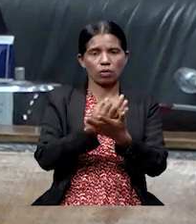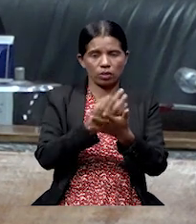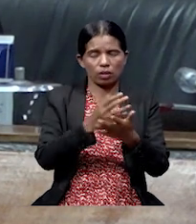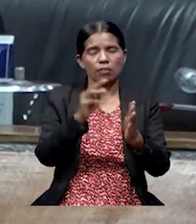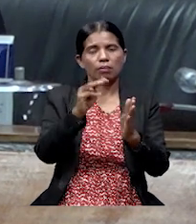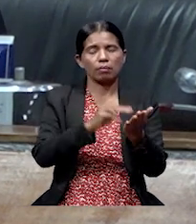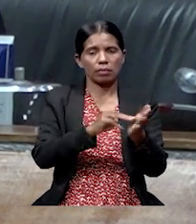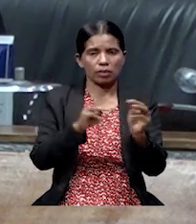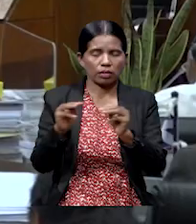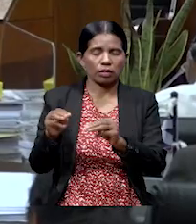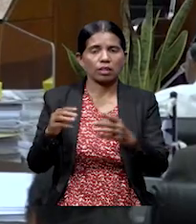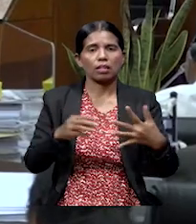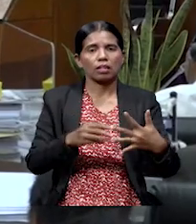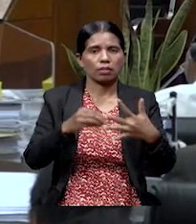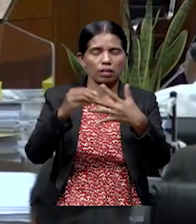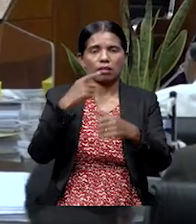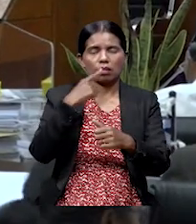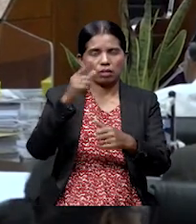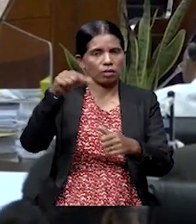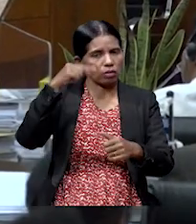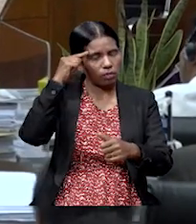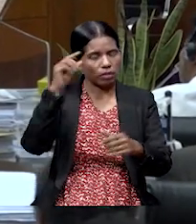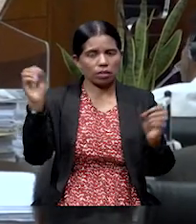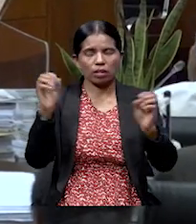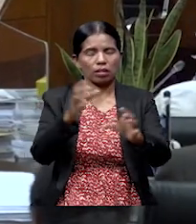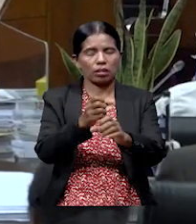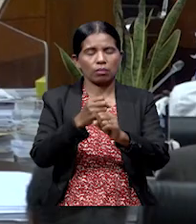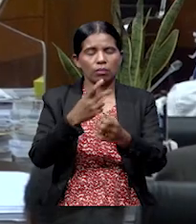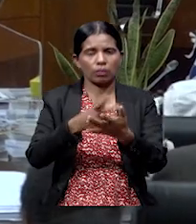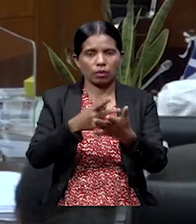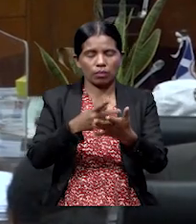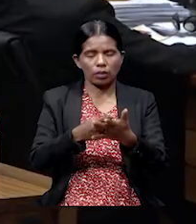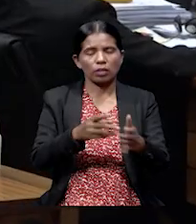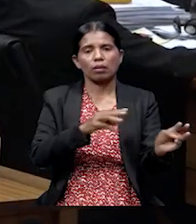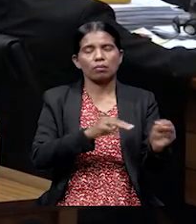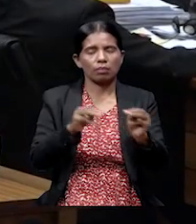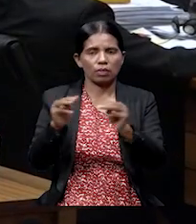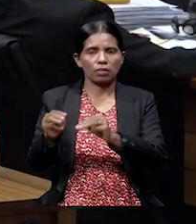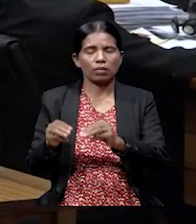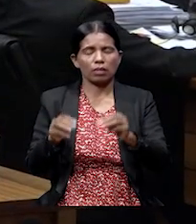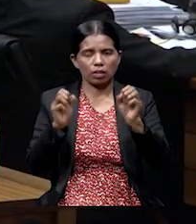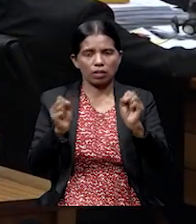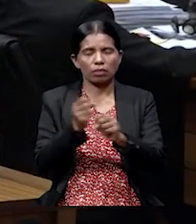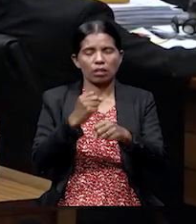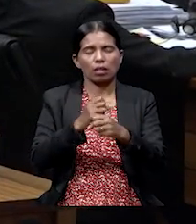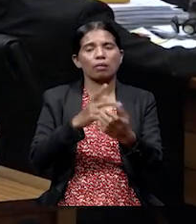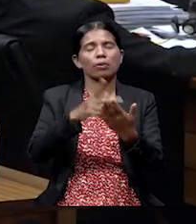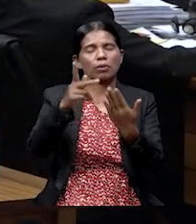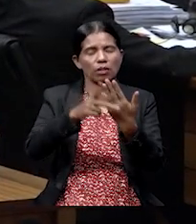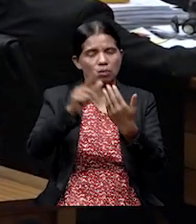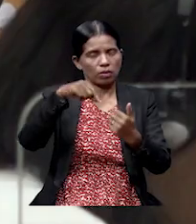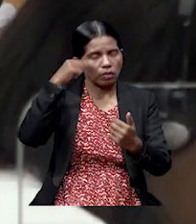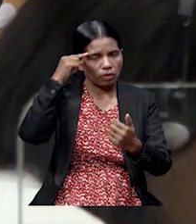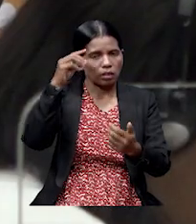a fase especialidade hateten, governo selasimo proposta alteração, nebe atu elimina programa governo nian,